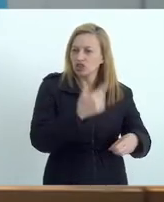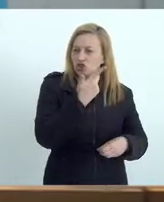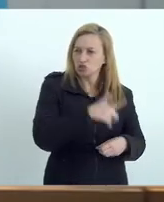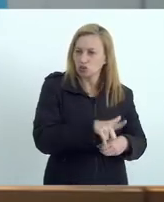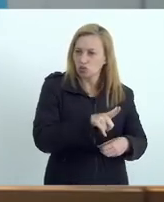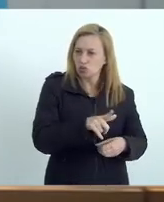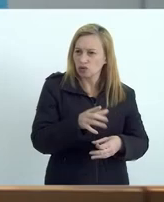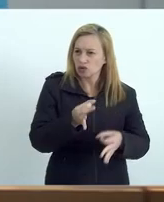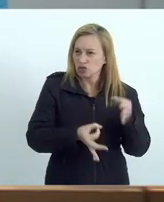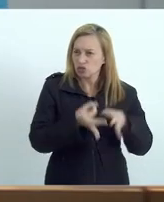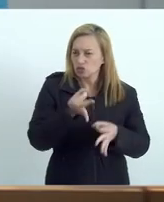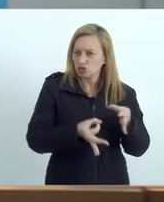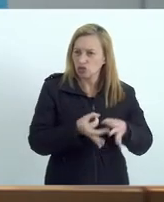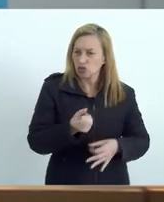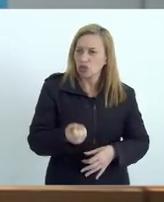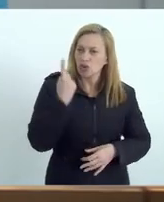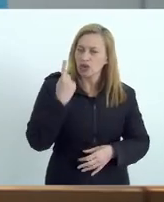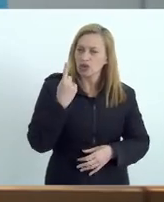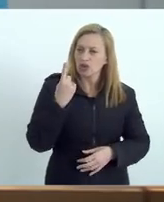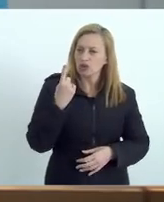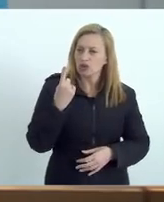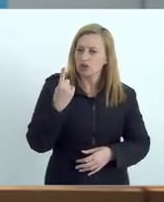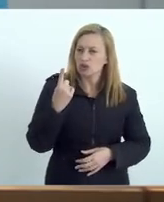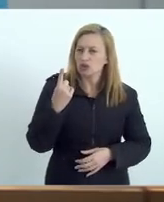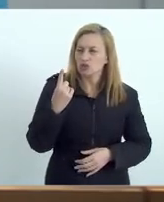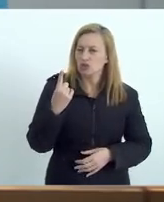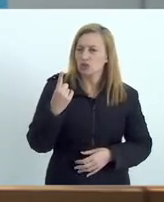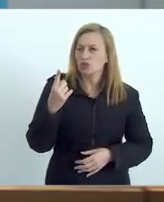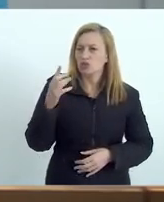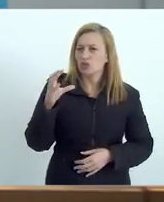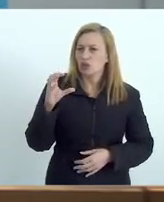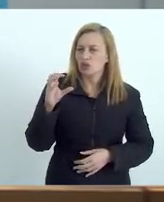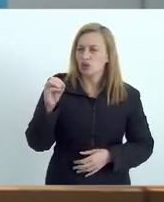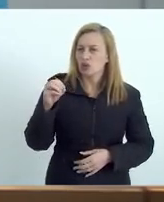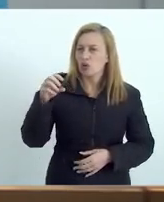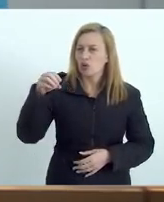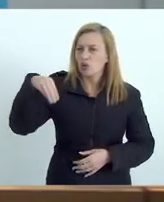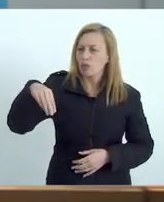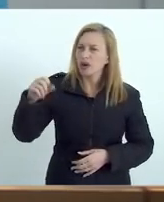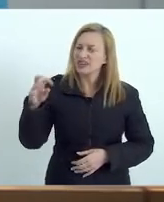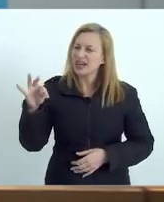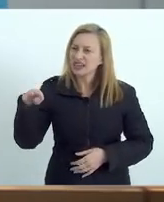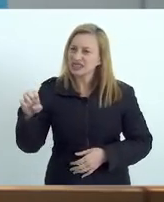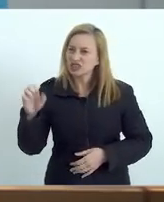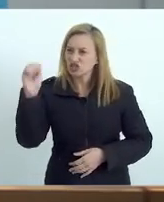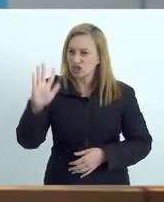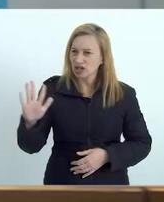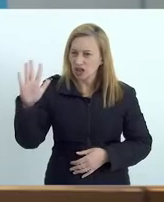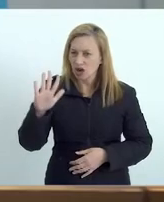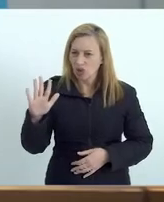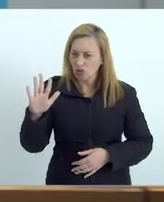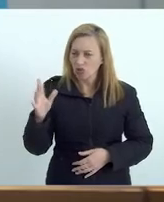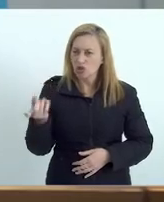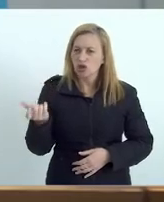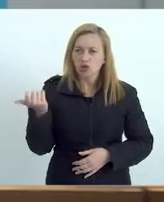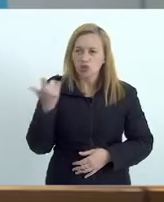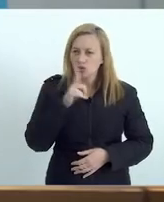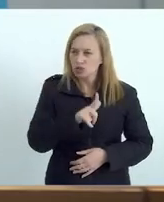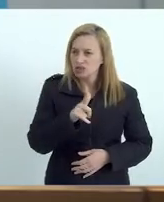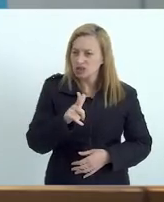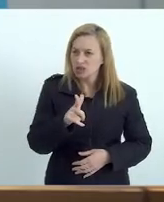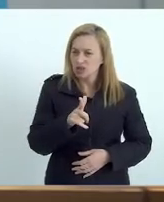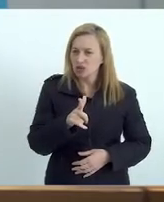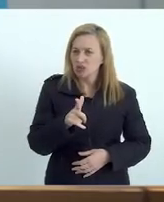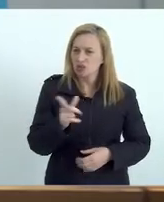que é um caso de um ex Comandante Geral do Corpo de Bombeiros Coronel Paulo Gomes Ele ele re conseguiu reverter na